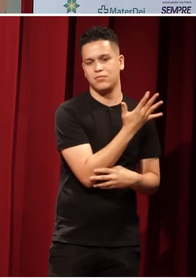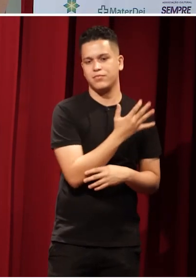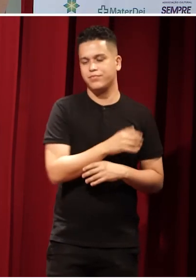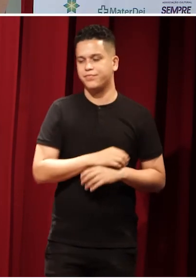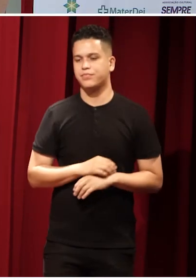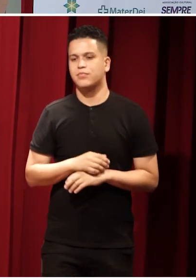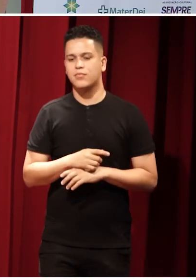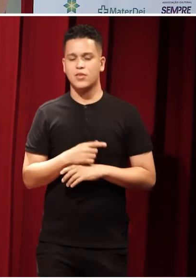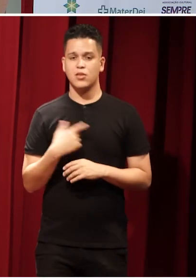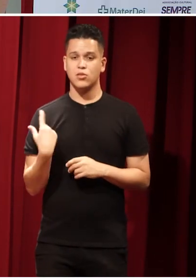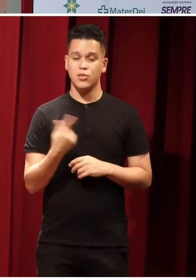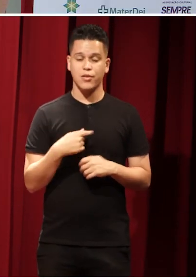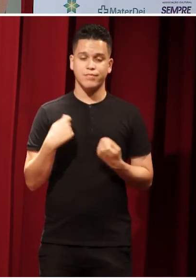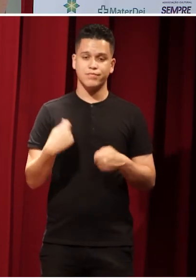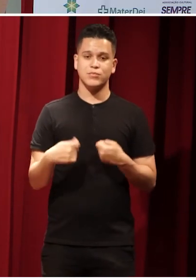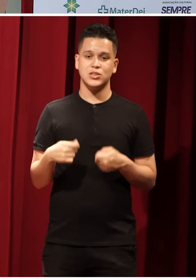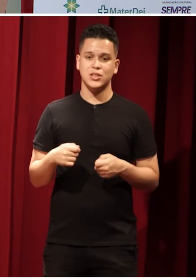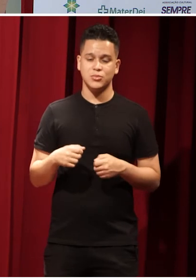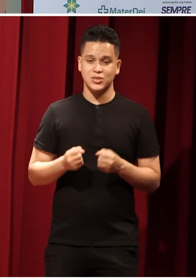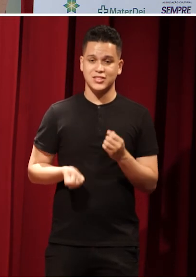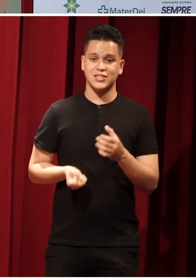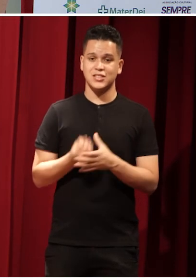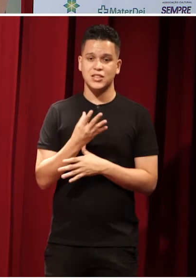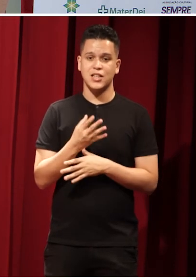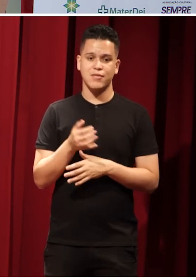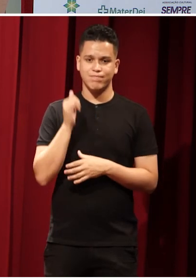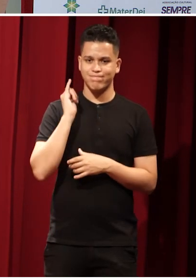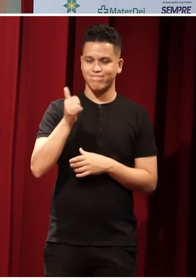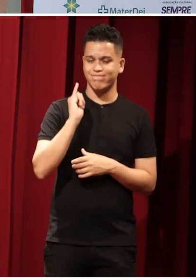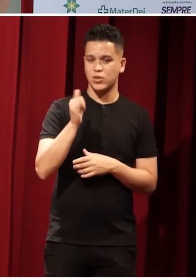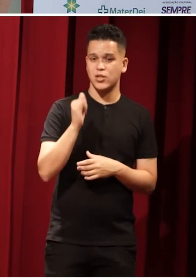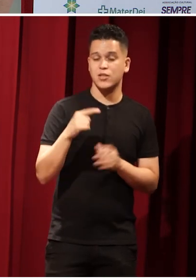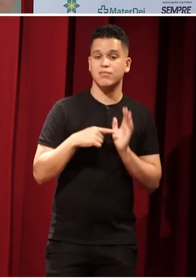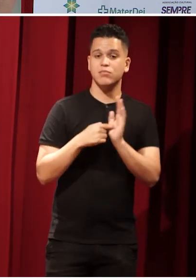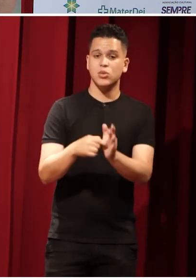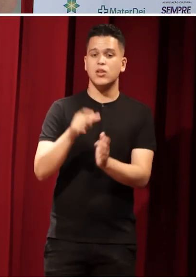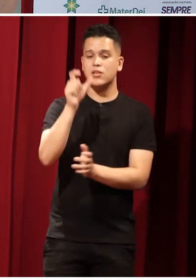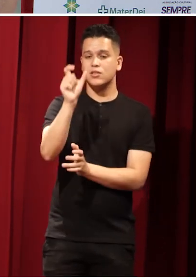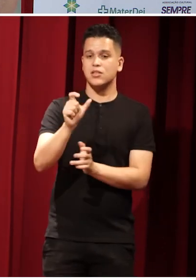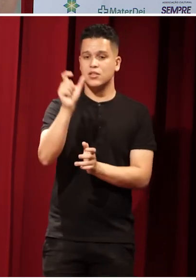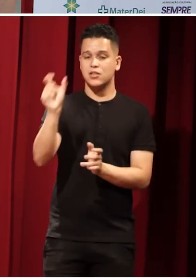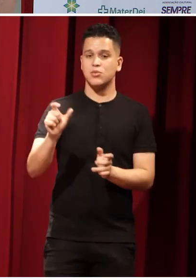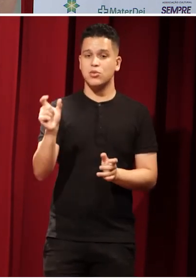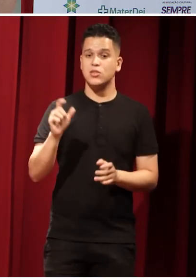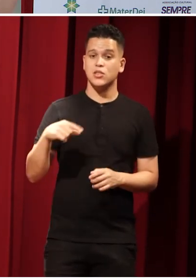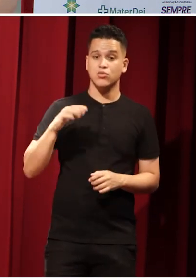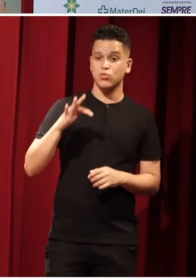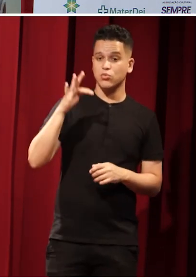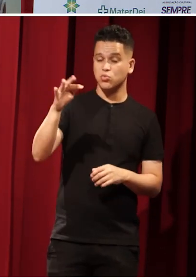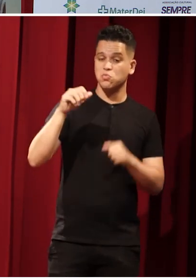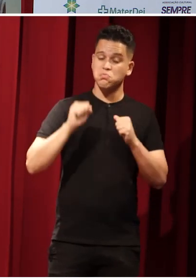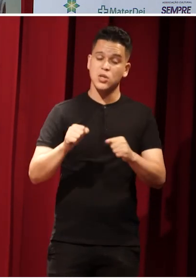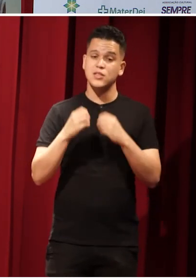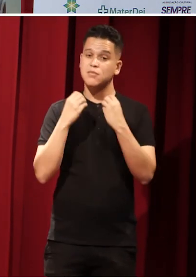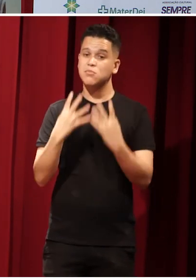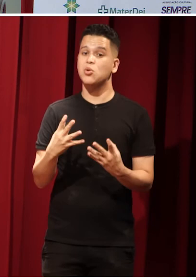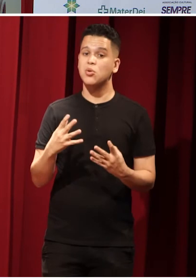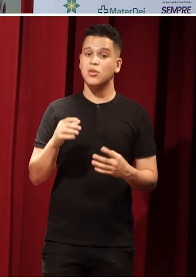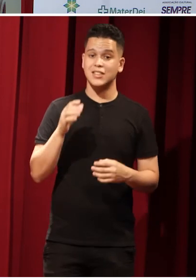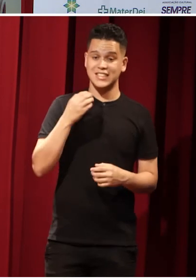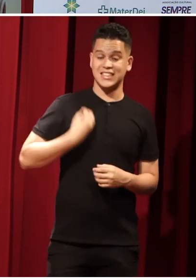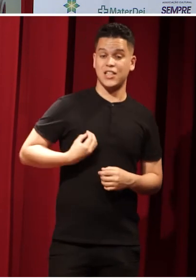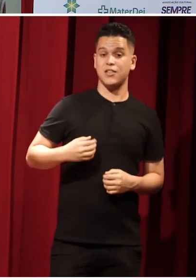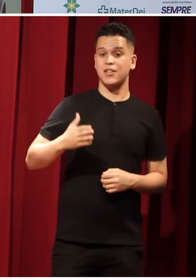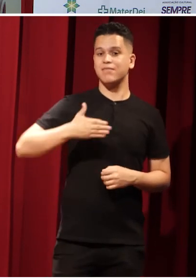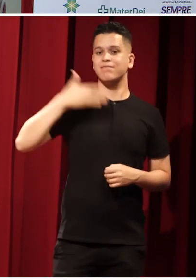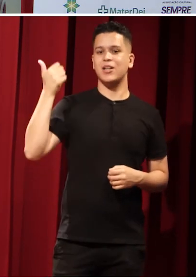que nós possamos lutar contra o que está acontecendo, mas nós precisamos elaborar narrativas que mostrem